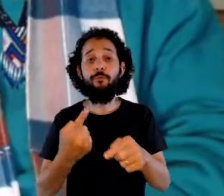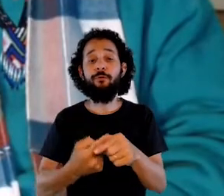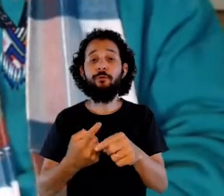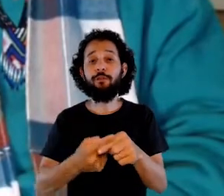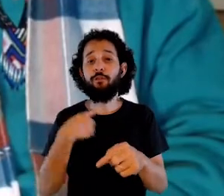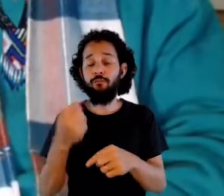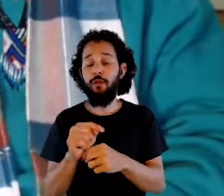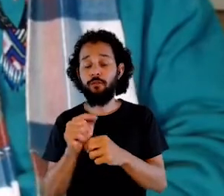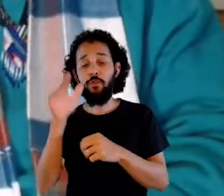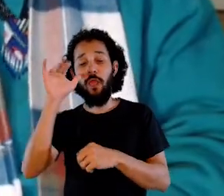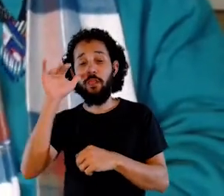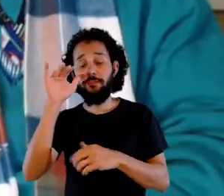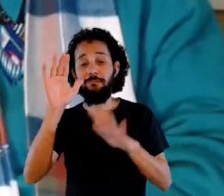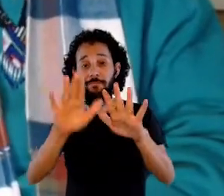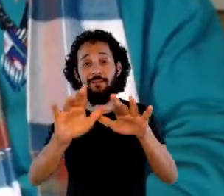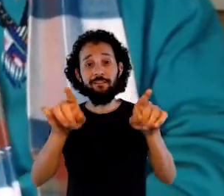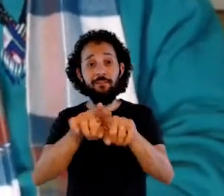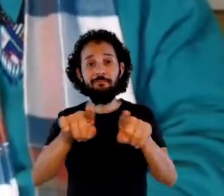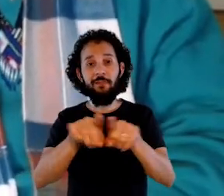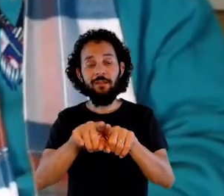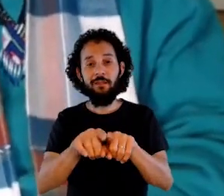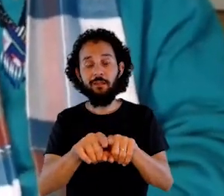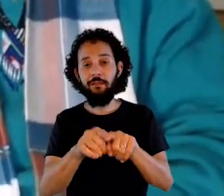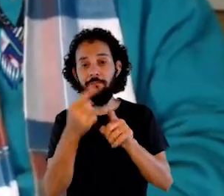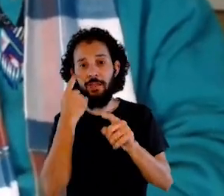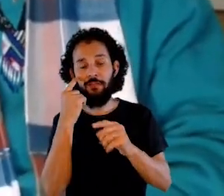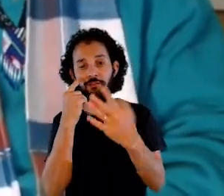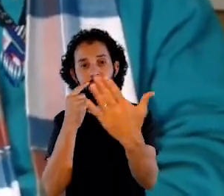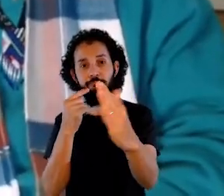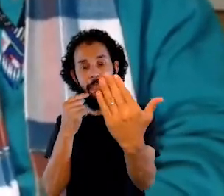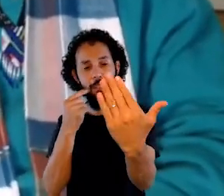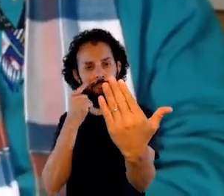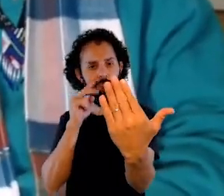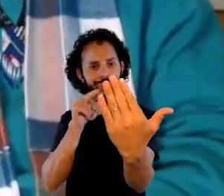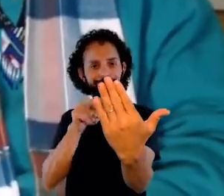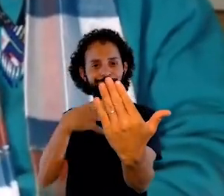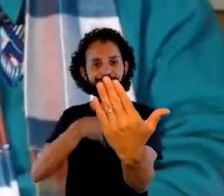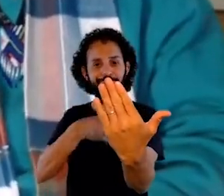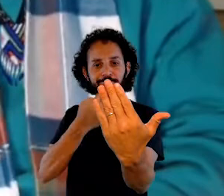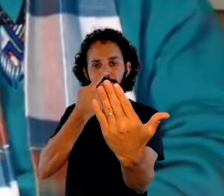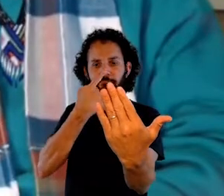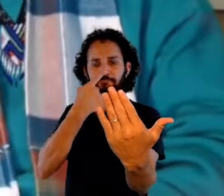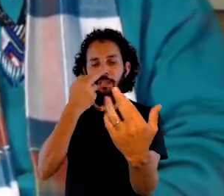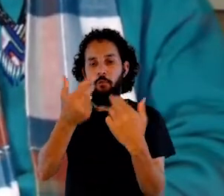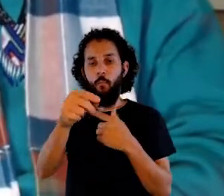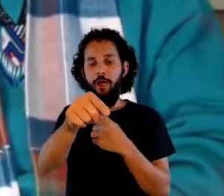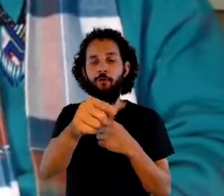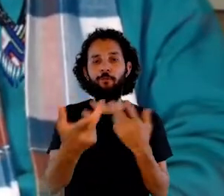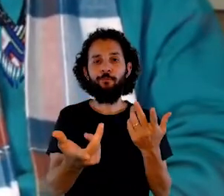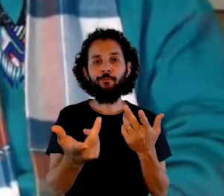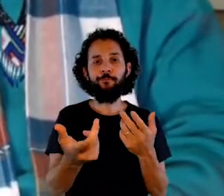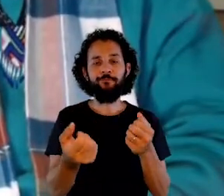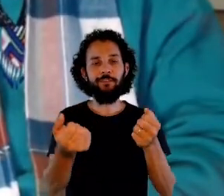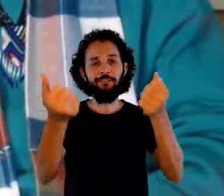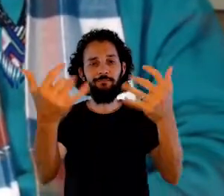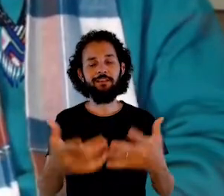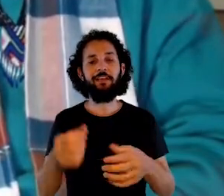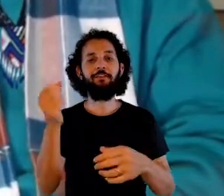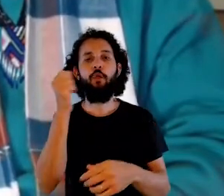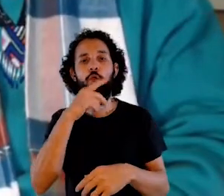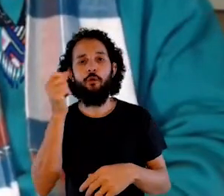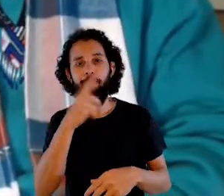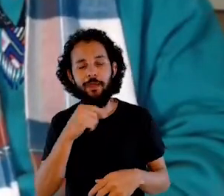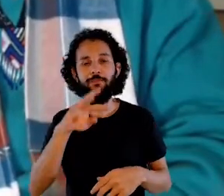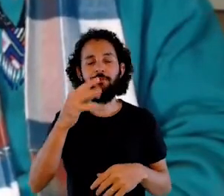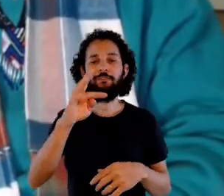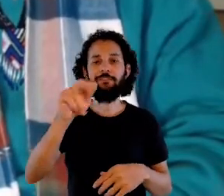se espelha, a gente se vê lá, né? Se reconhece no que está sendo colocado nas comédias e tragédias, né? Mas